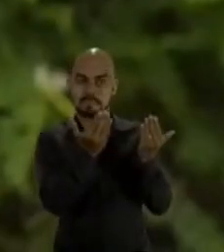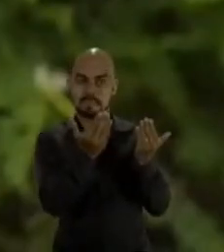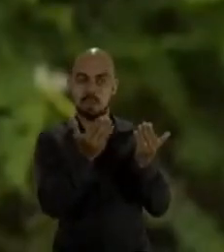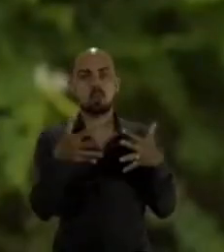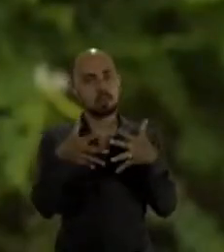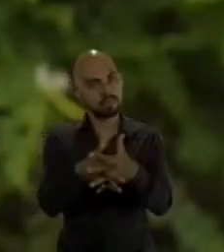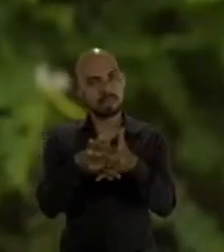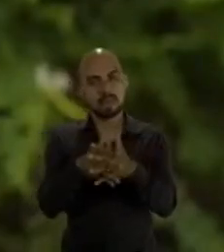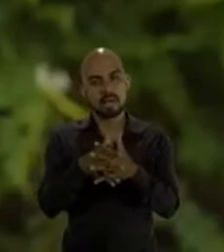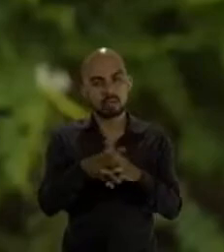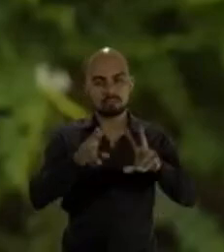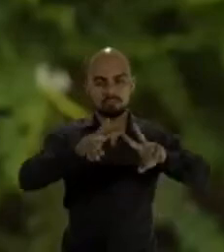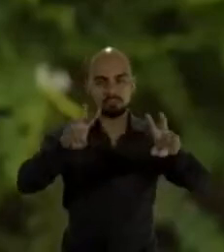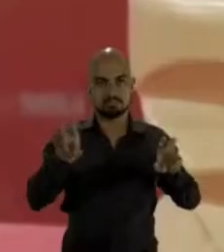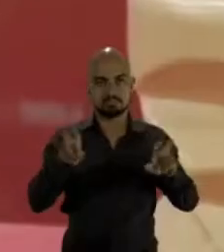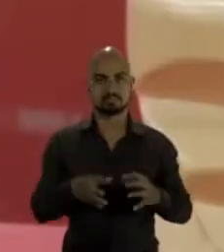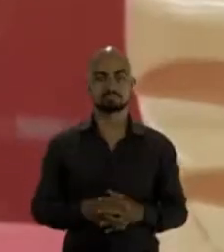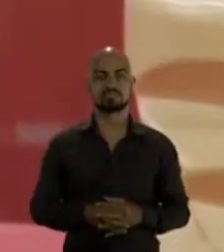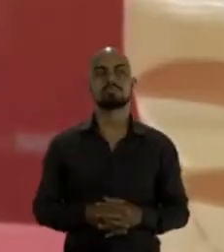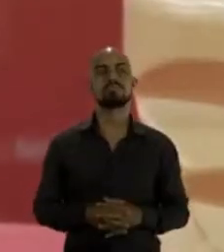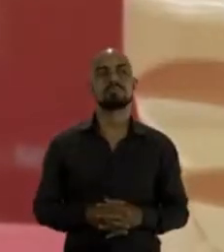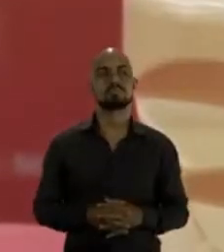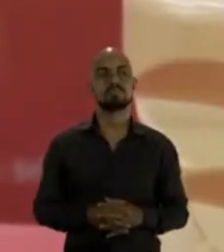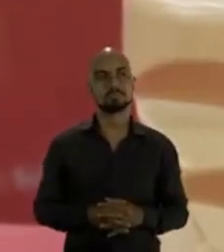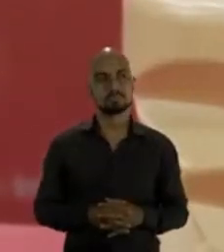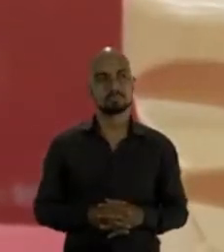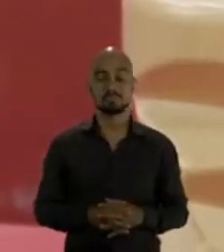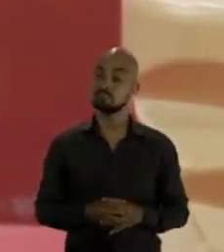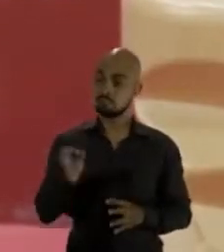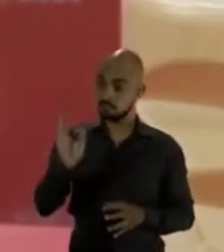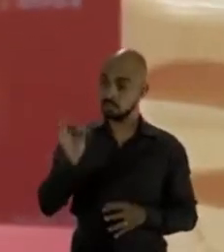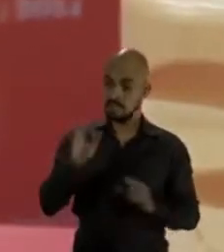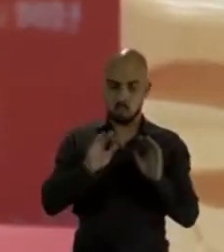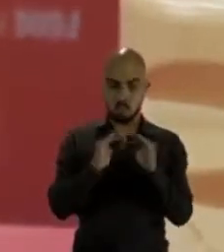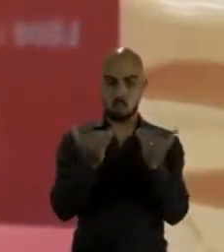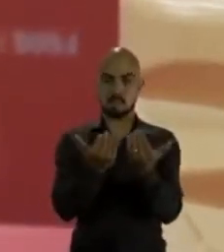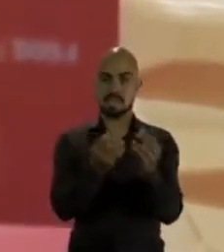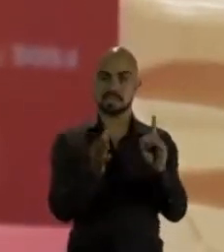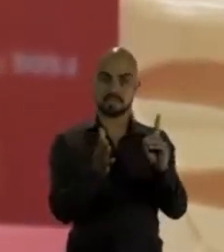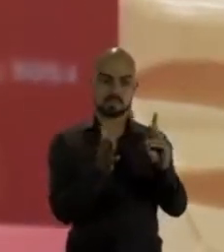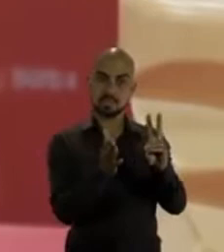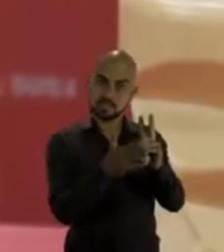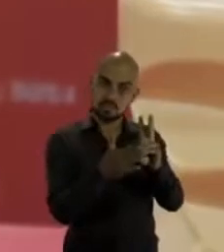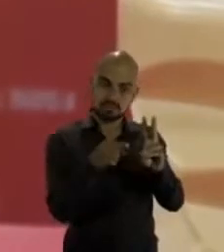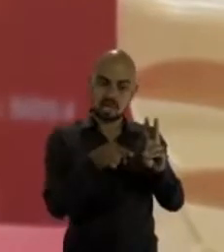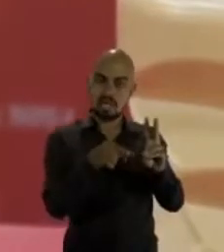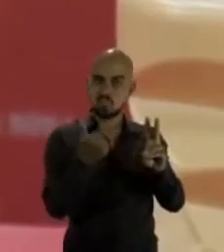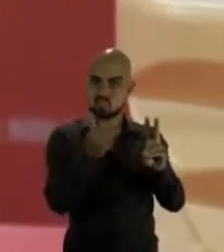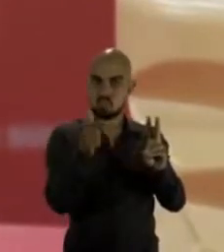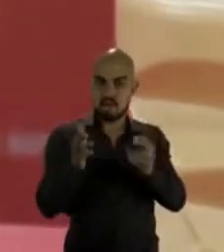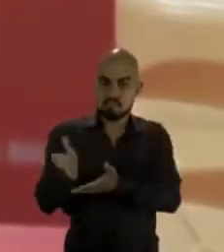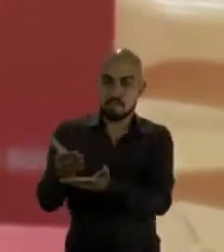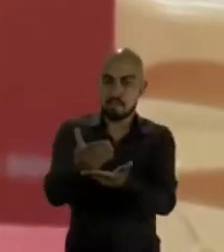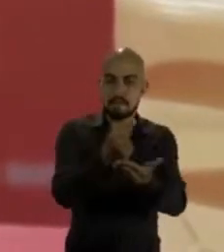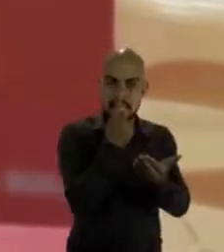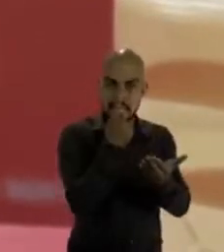é complicado a gente falar sobre isso também, né? E eu vejo isso dentro das próprias comunidades indígenas. A minha comunidade não tem uma coleta seletiva